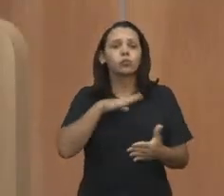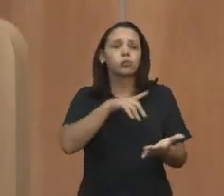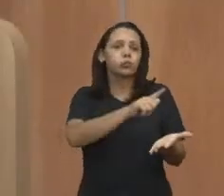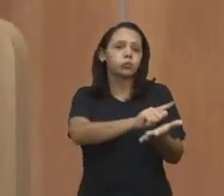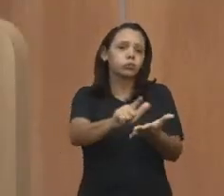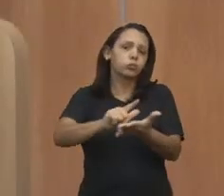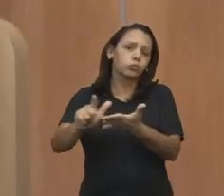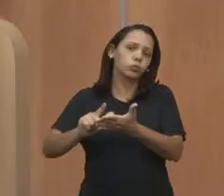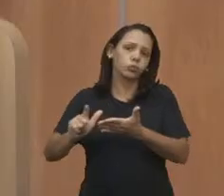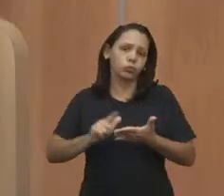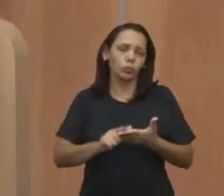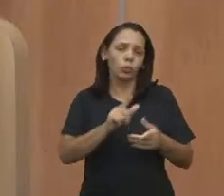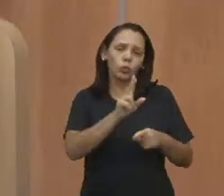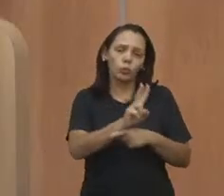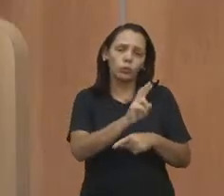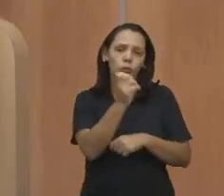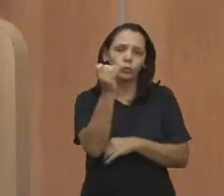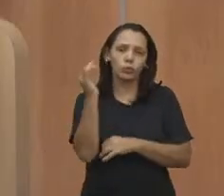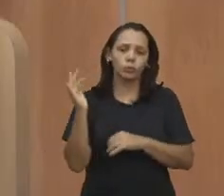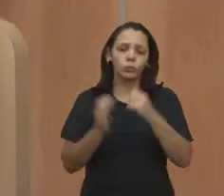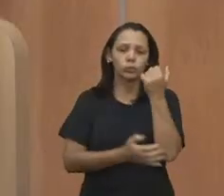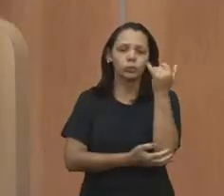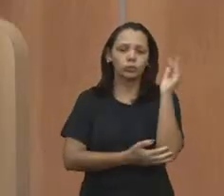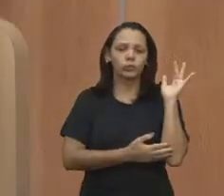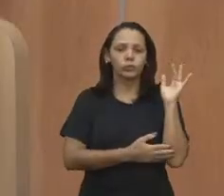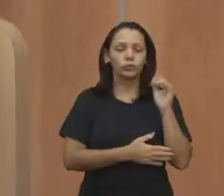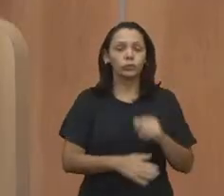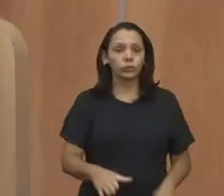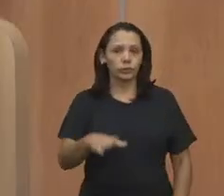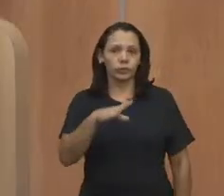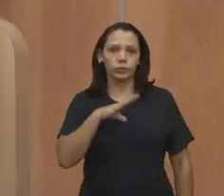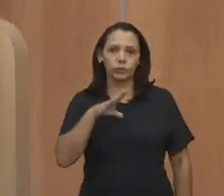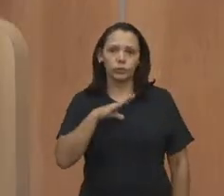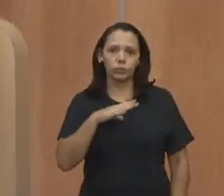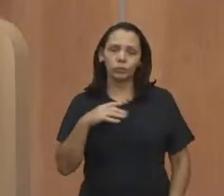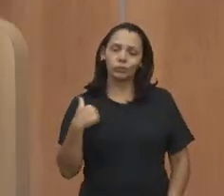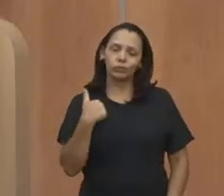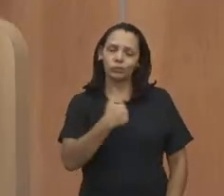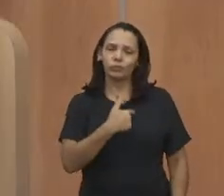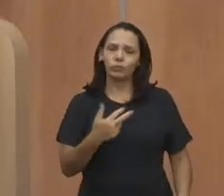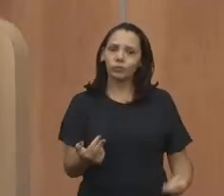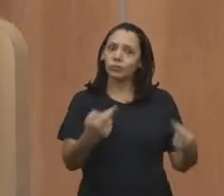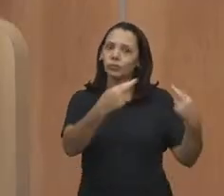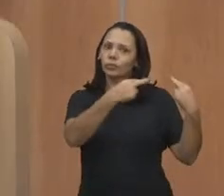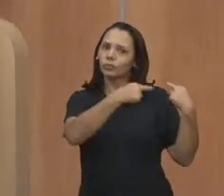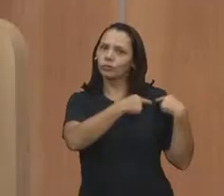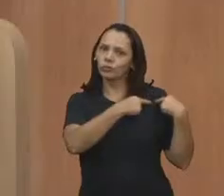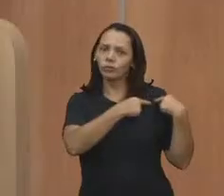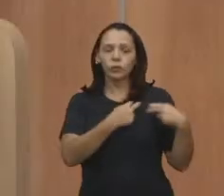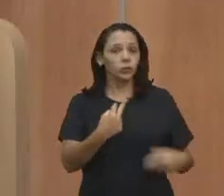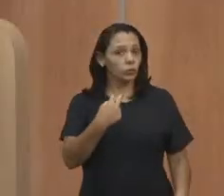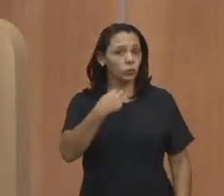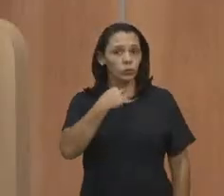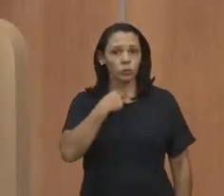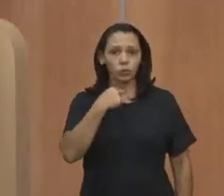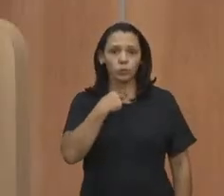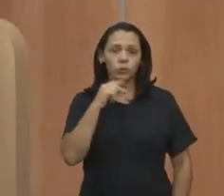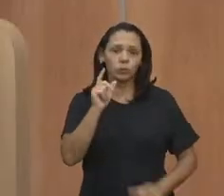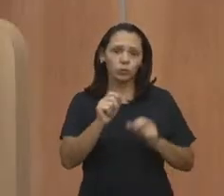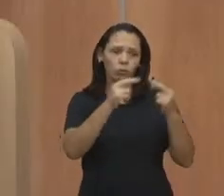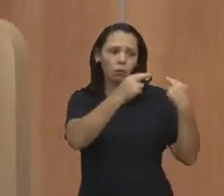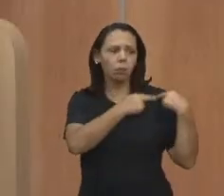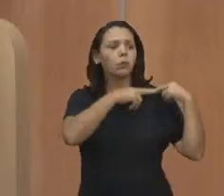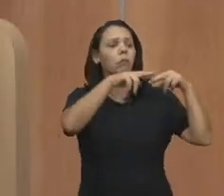nosso meio ambiente. A cidade é feita por todos nós. Nós não podemos transferir a